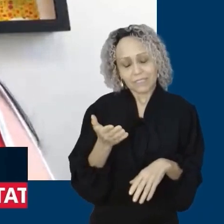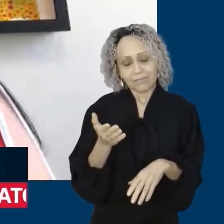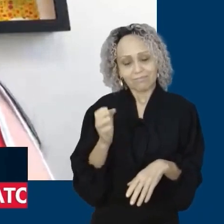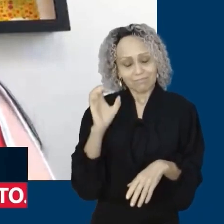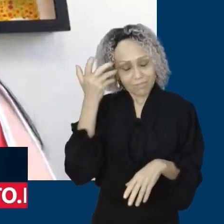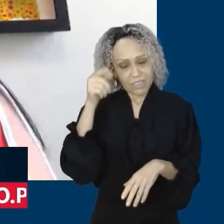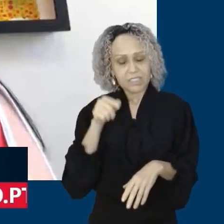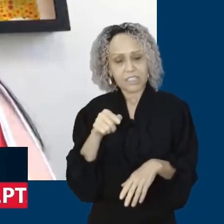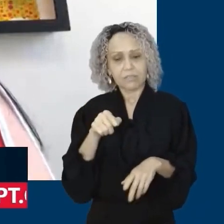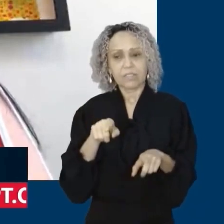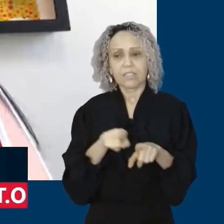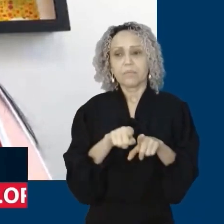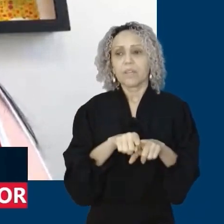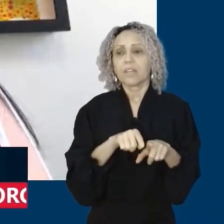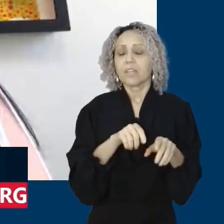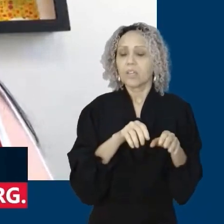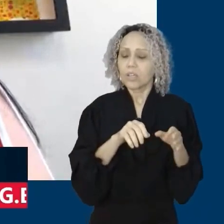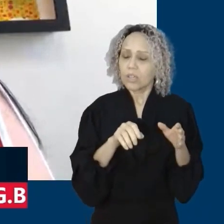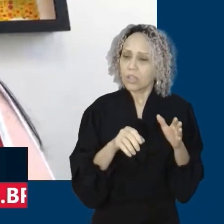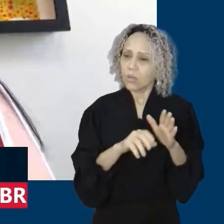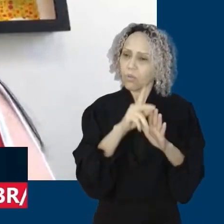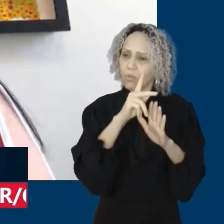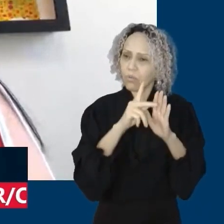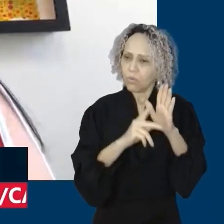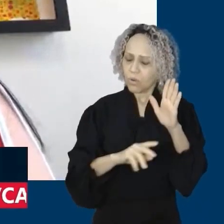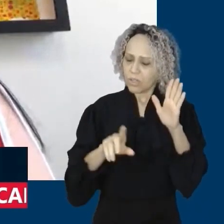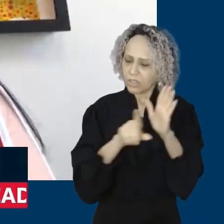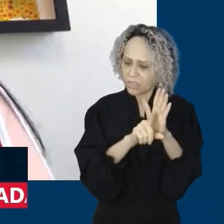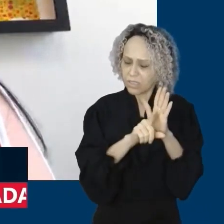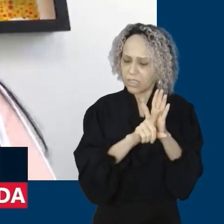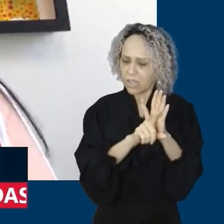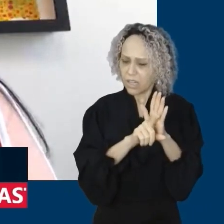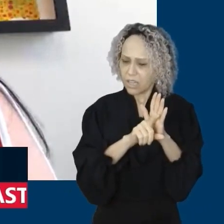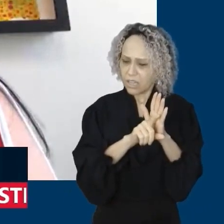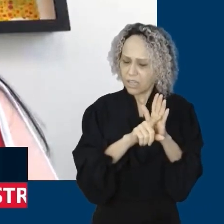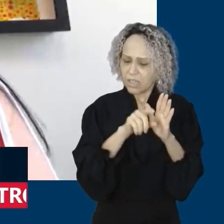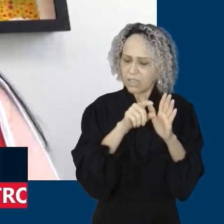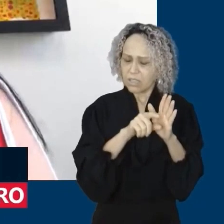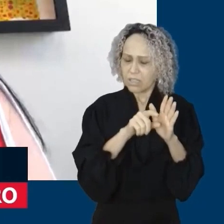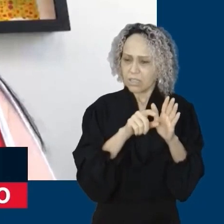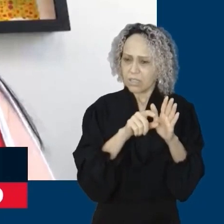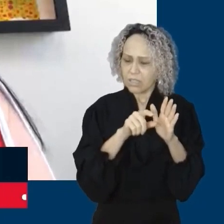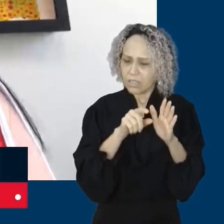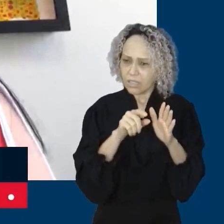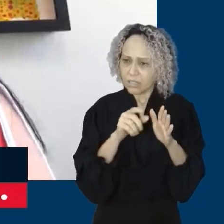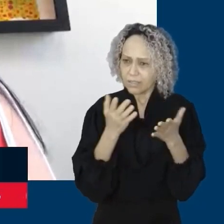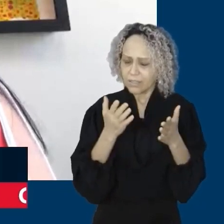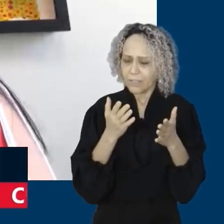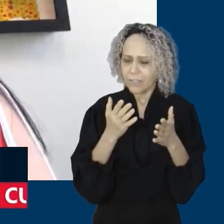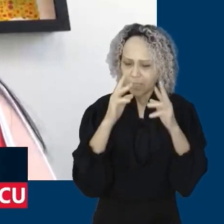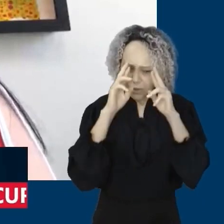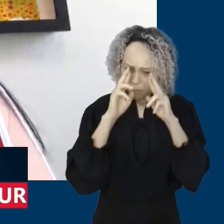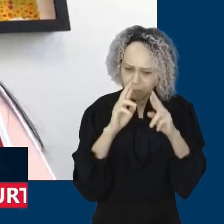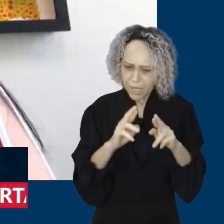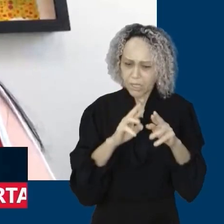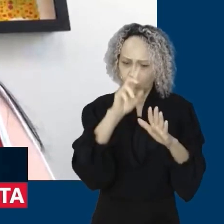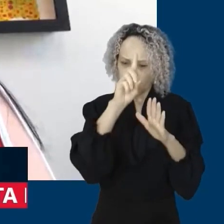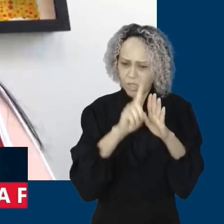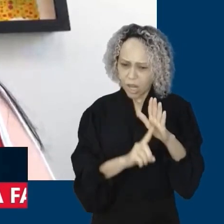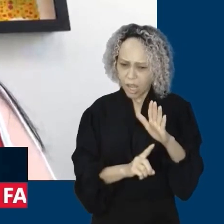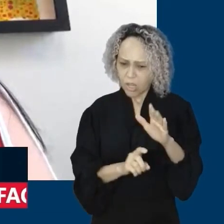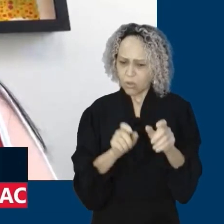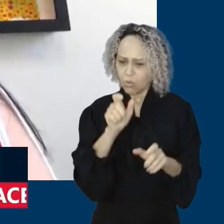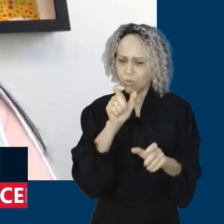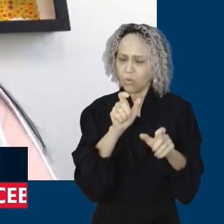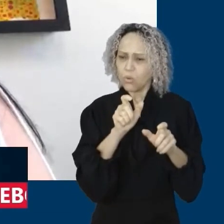que o presidente Lula, eventualmente, possa vetar projeto de lei, colocando, na